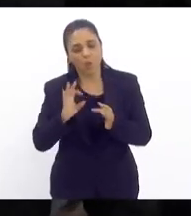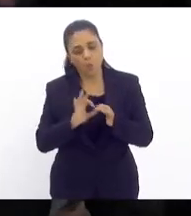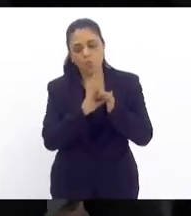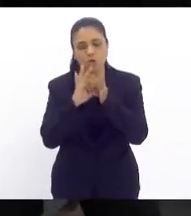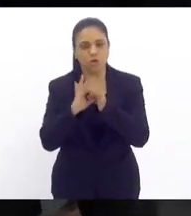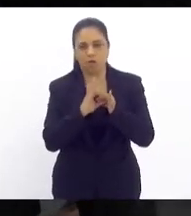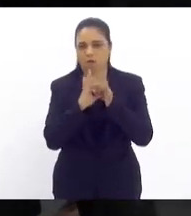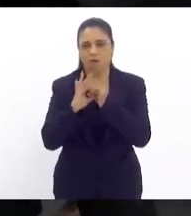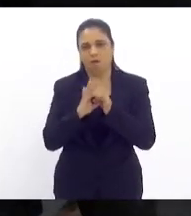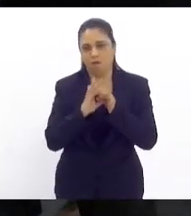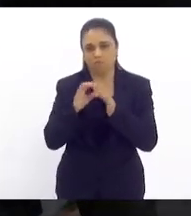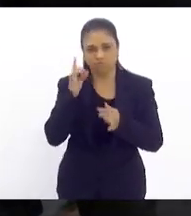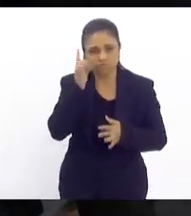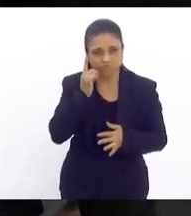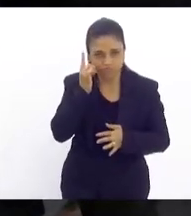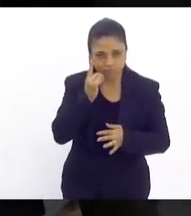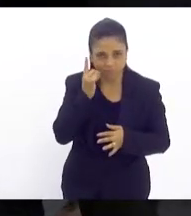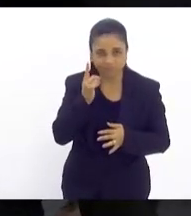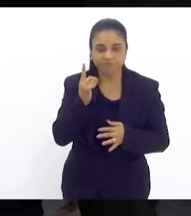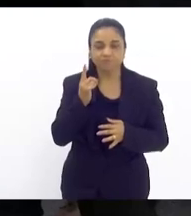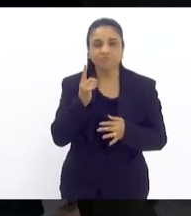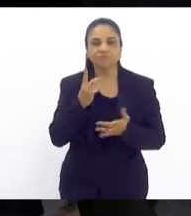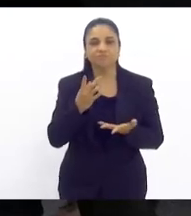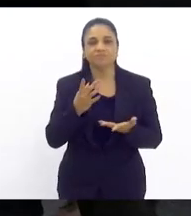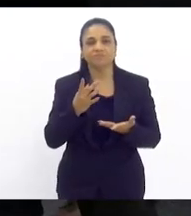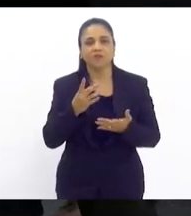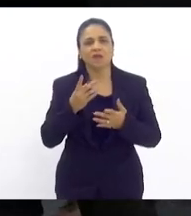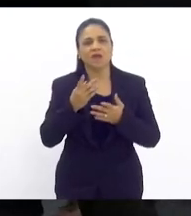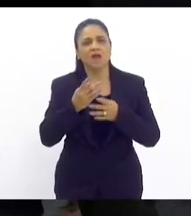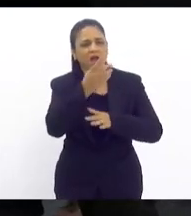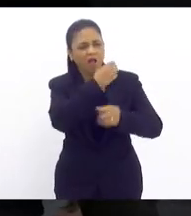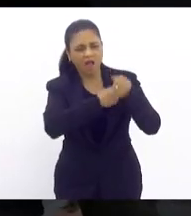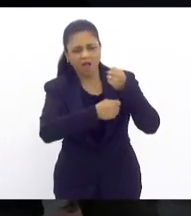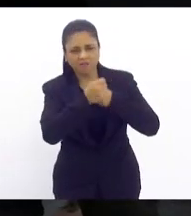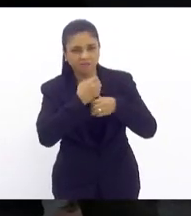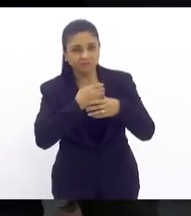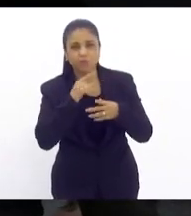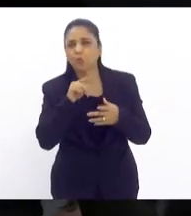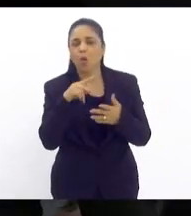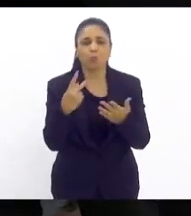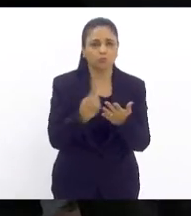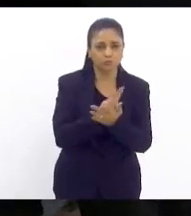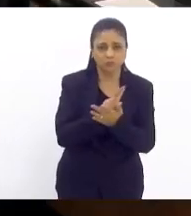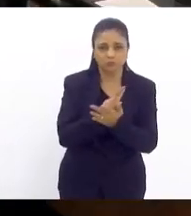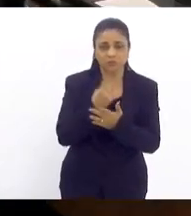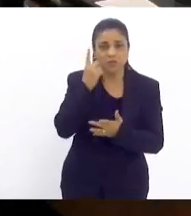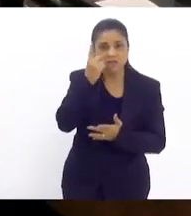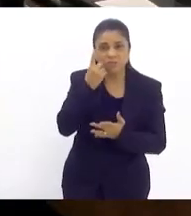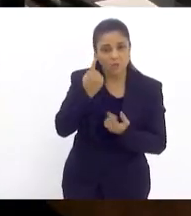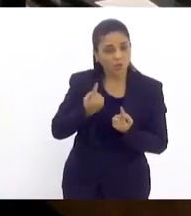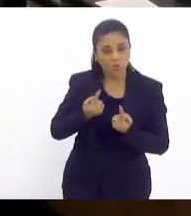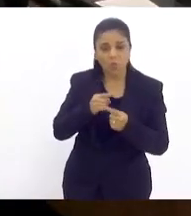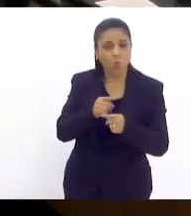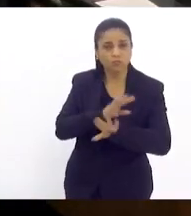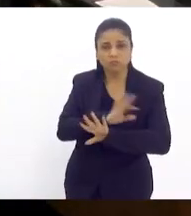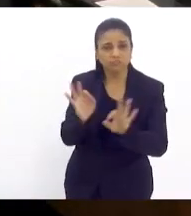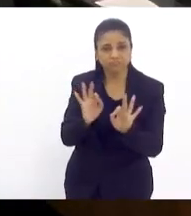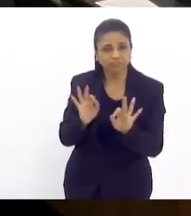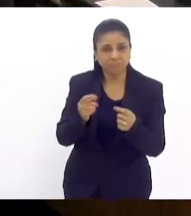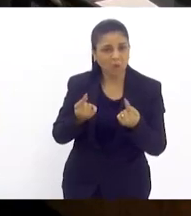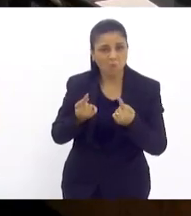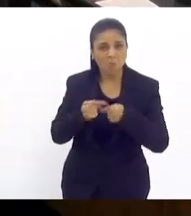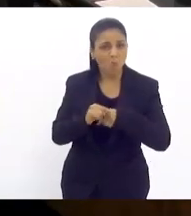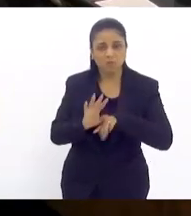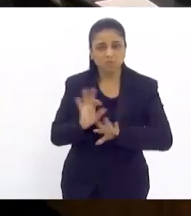todos que que acontecia das outras vezes nenhum Deputado era contra quem vai ser contra você poder